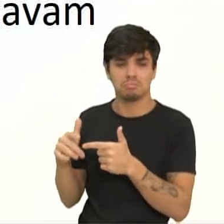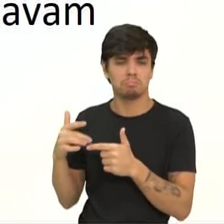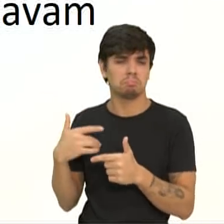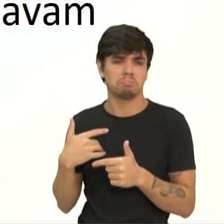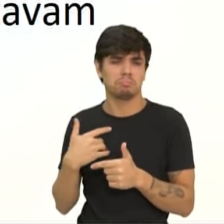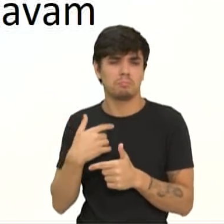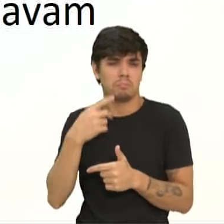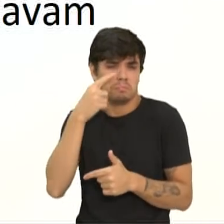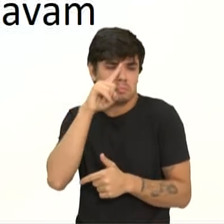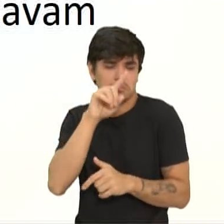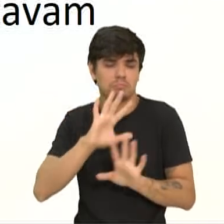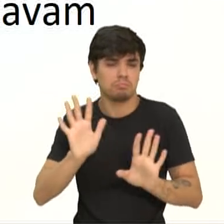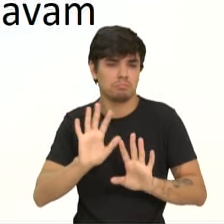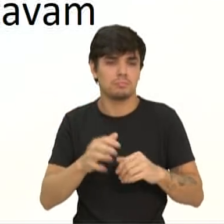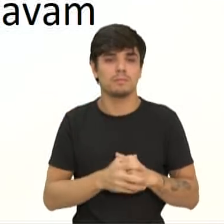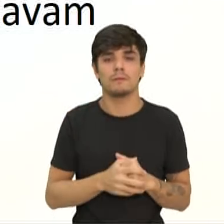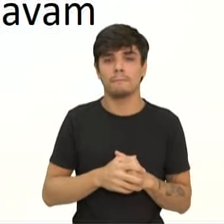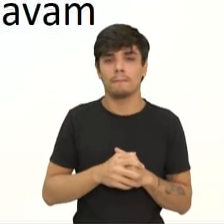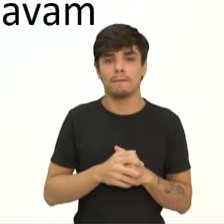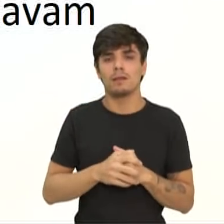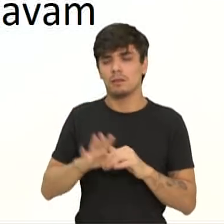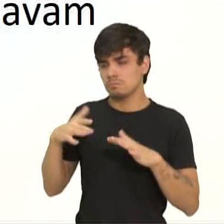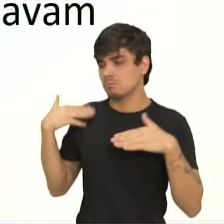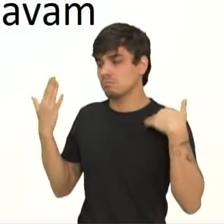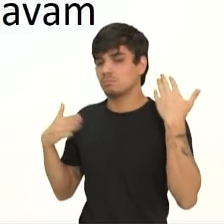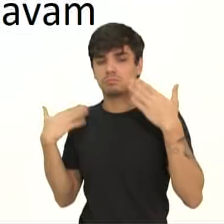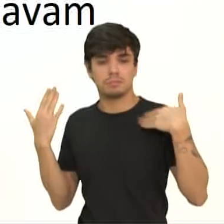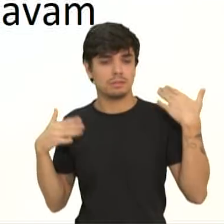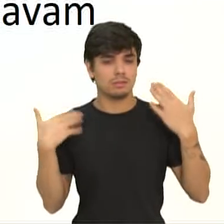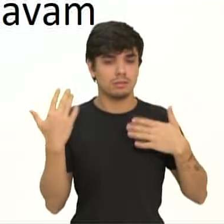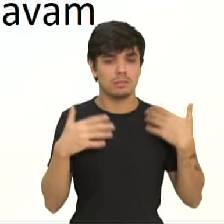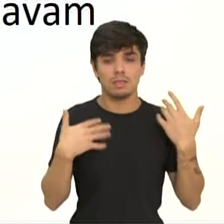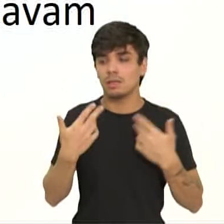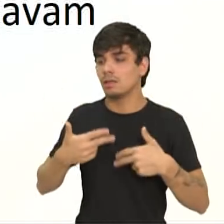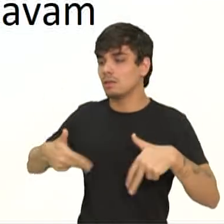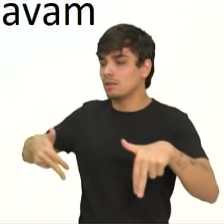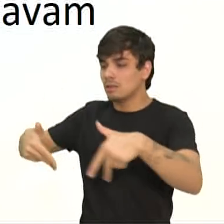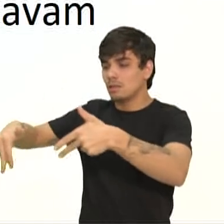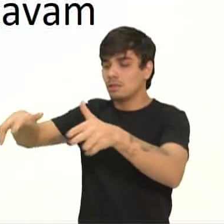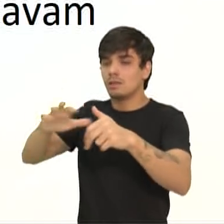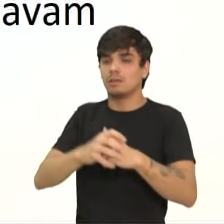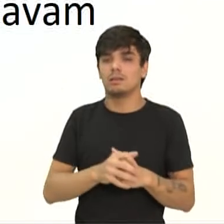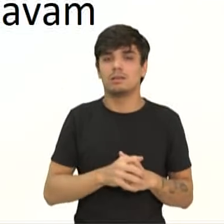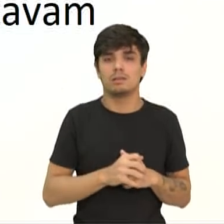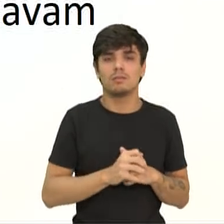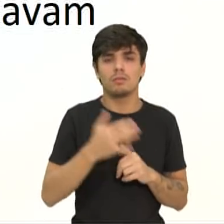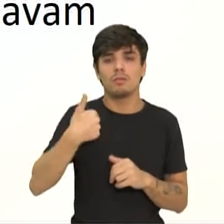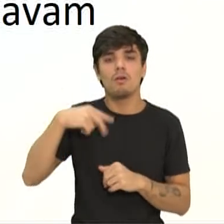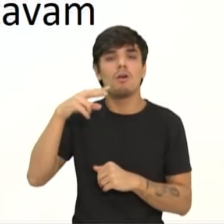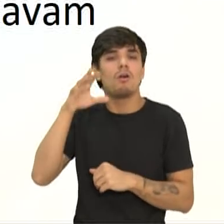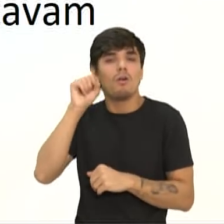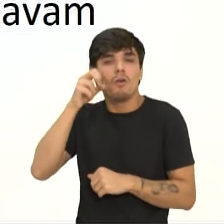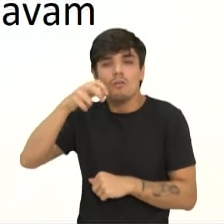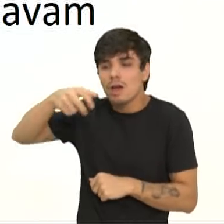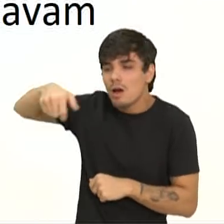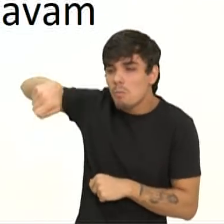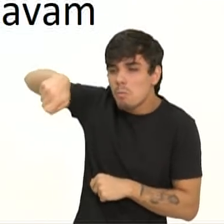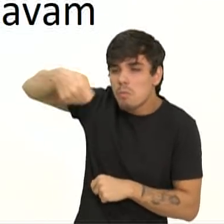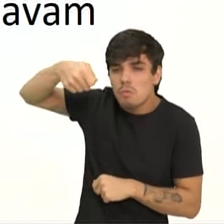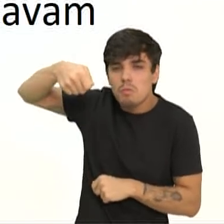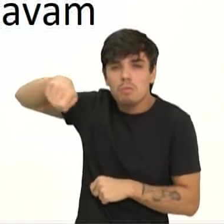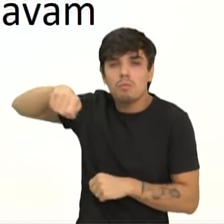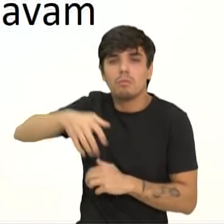perigo. Continuavam a dar grandes passeios e, quando ouviam um sino dar badaladas, tratavam de